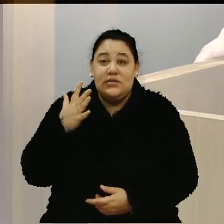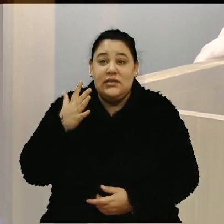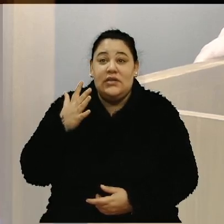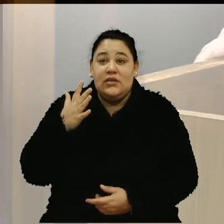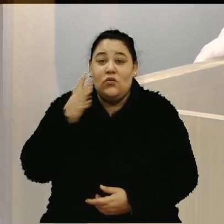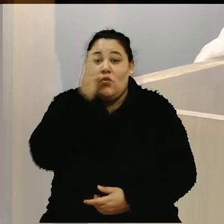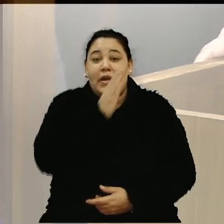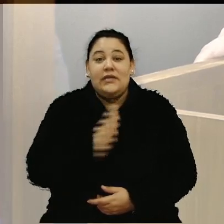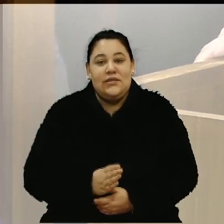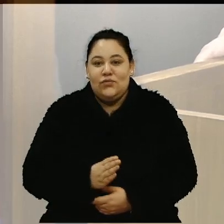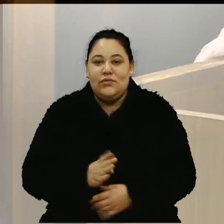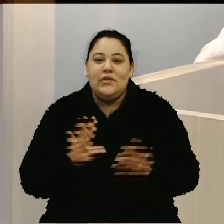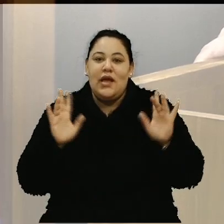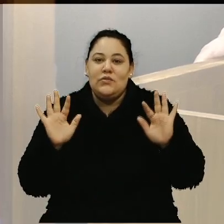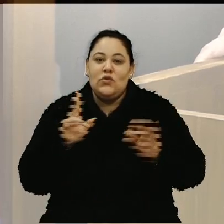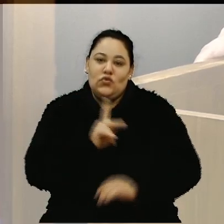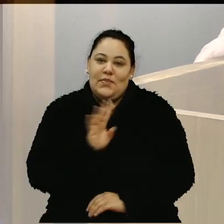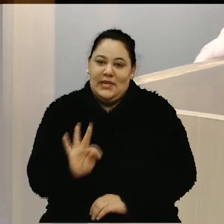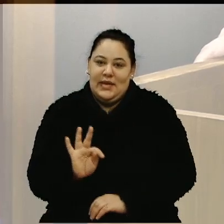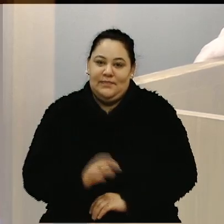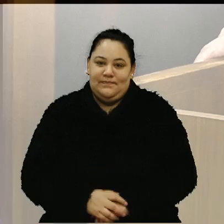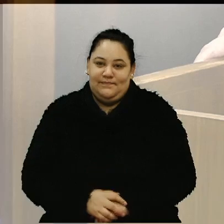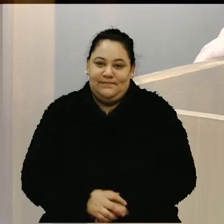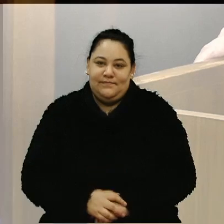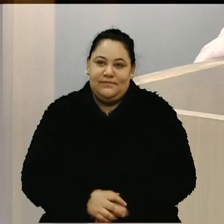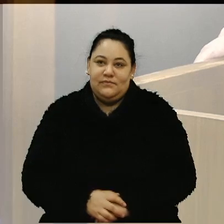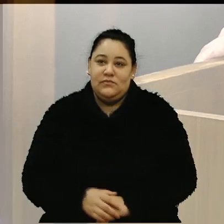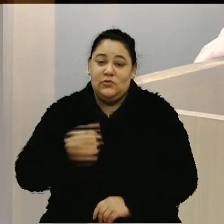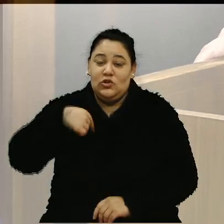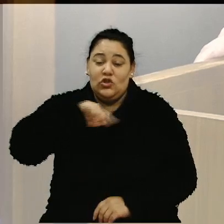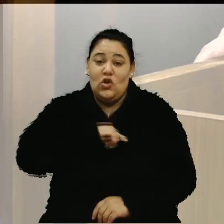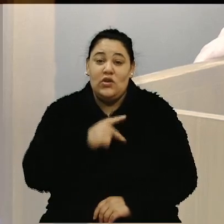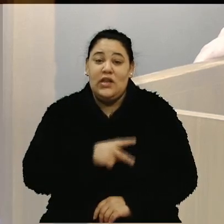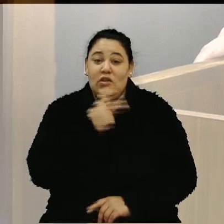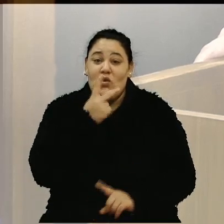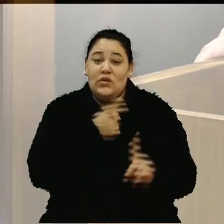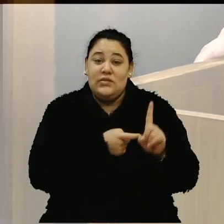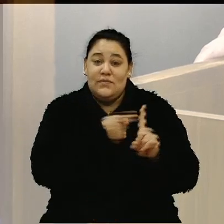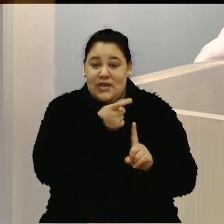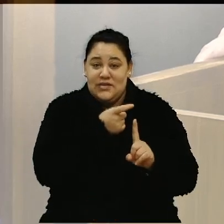responsabilidade dele. Hoje nós estamos com um estado com problemas